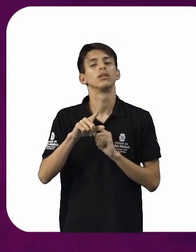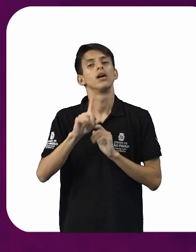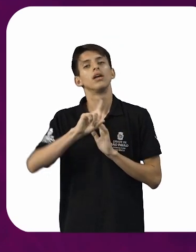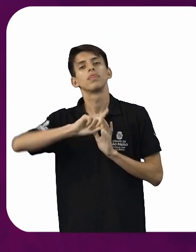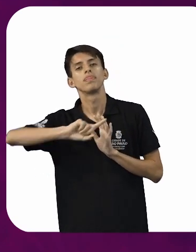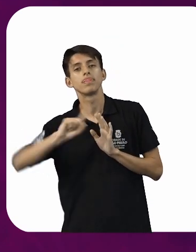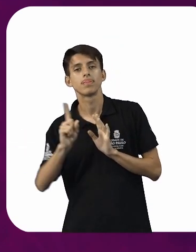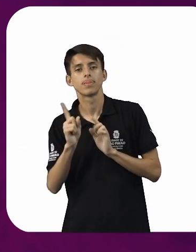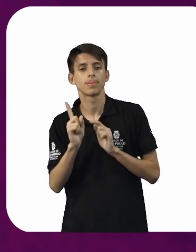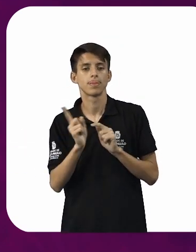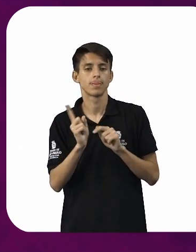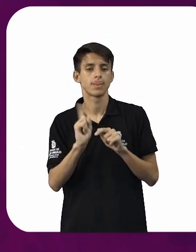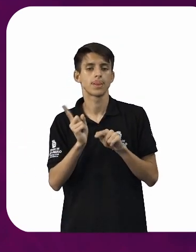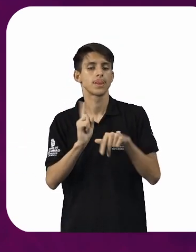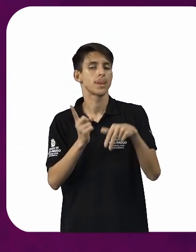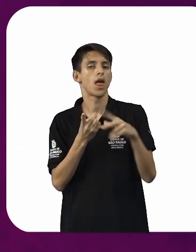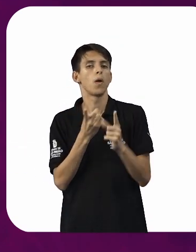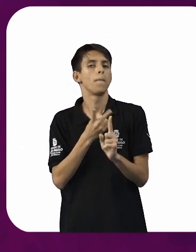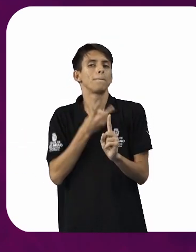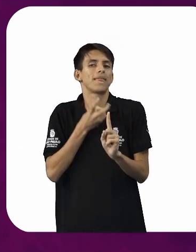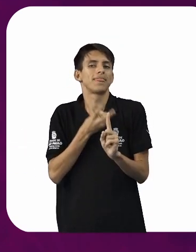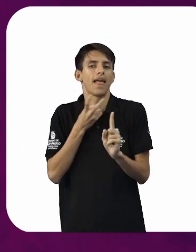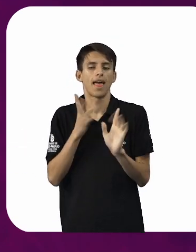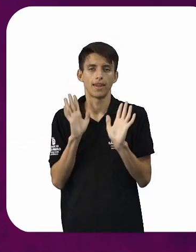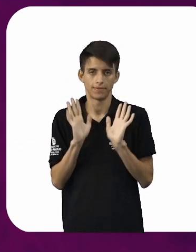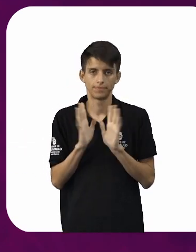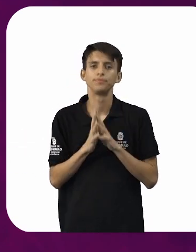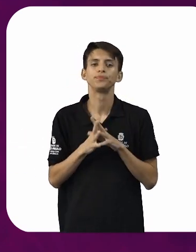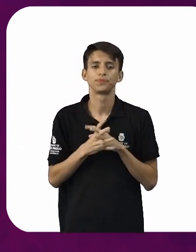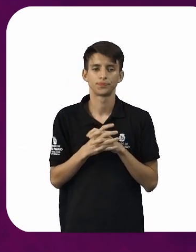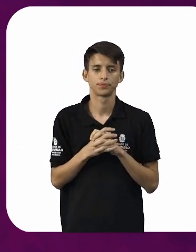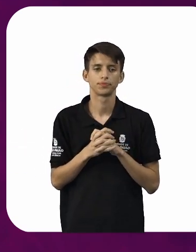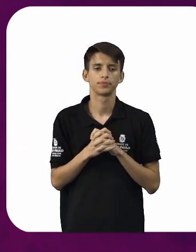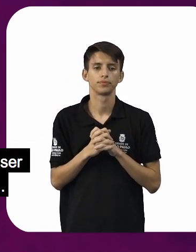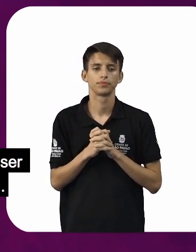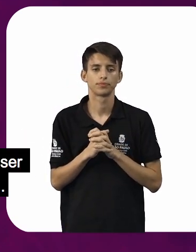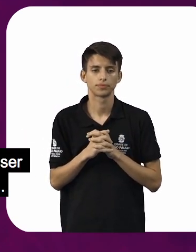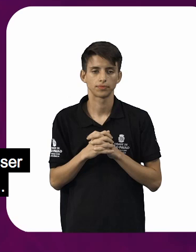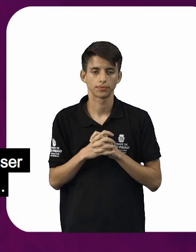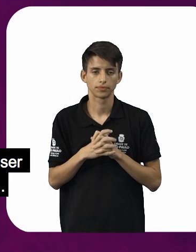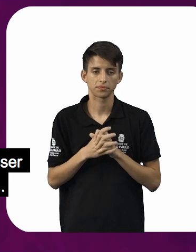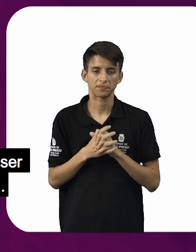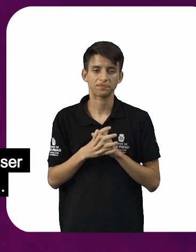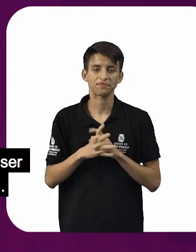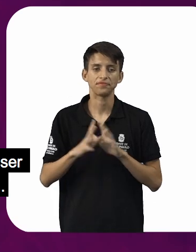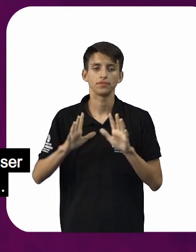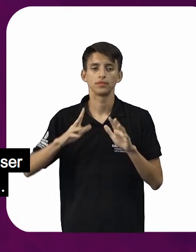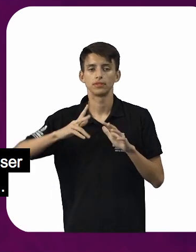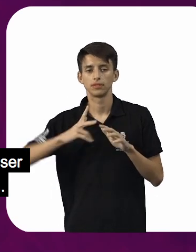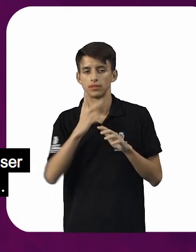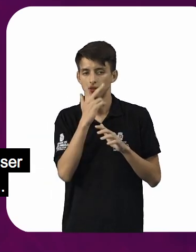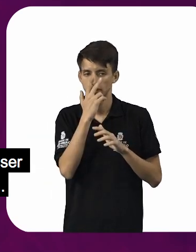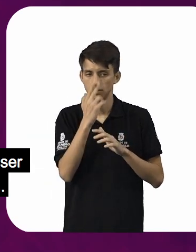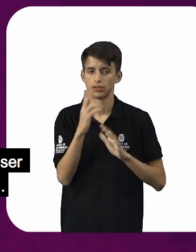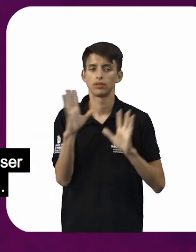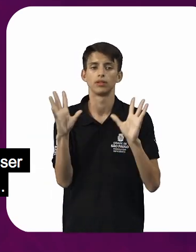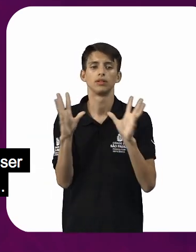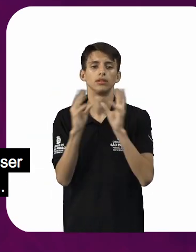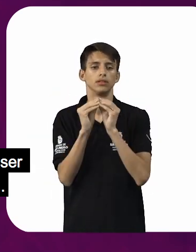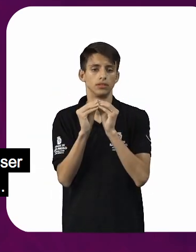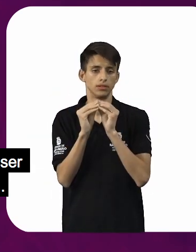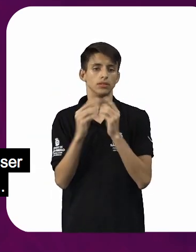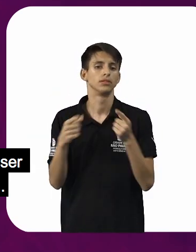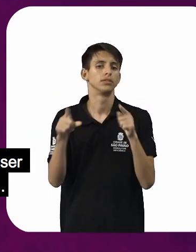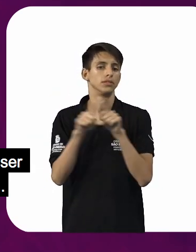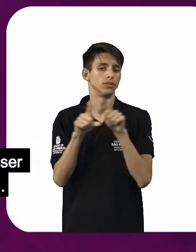estão nesse rótulo grande de transgênero também, para simplificar. Eu acho que uma forma de... Beatriz que Pereira. o Paulo colocou, e tentando ser